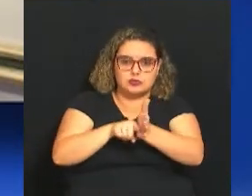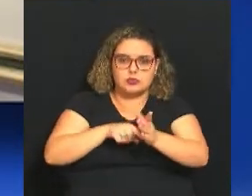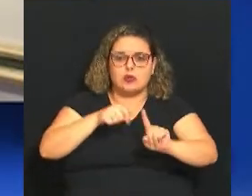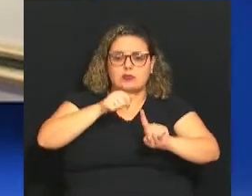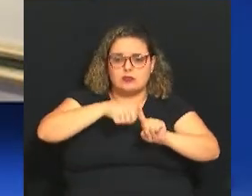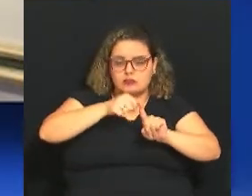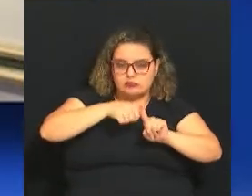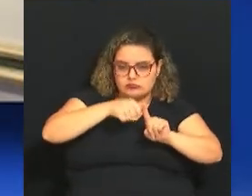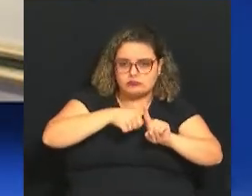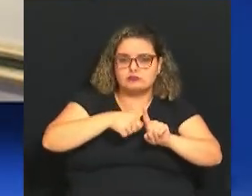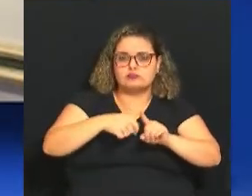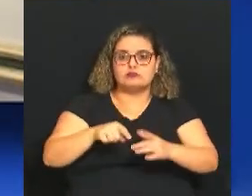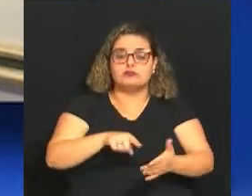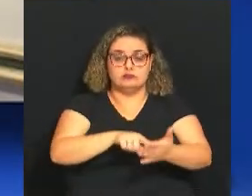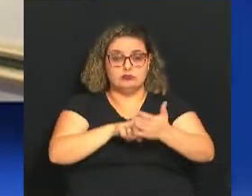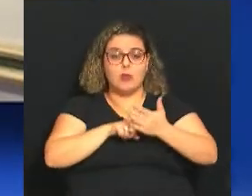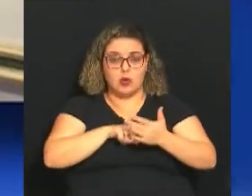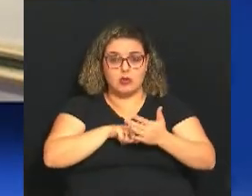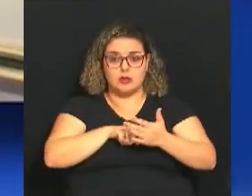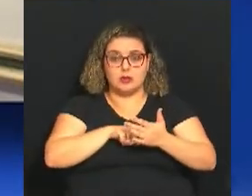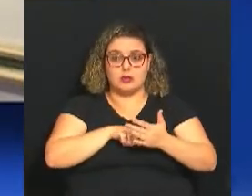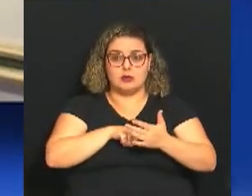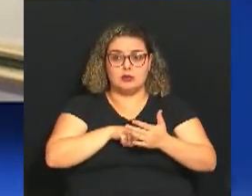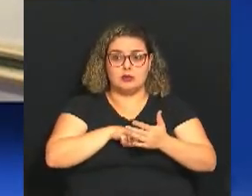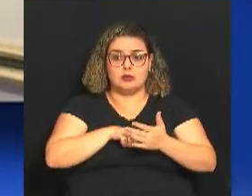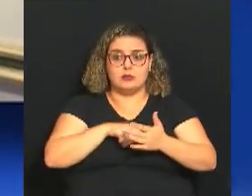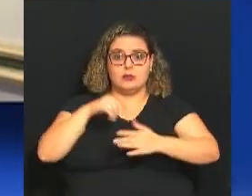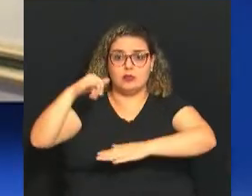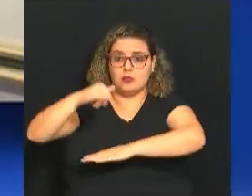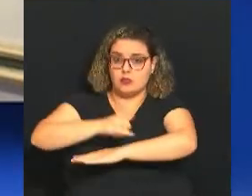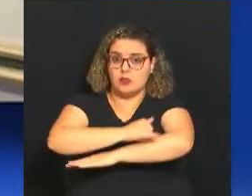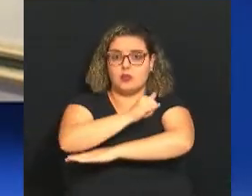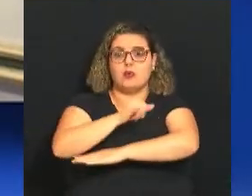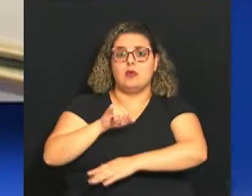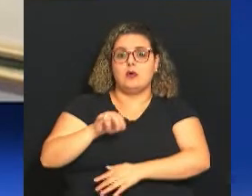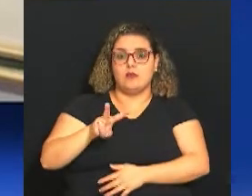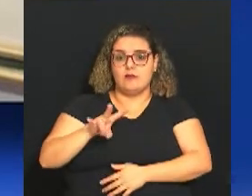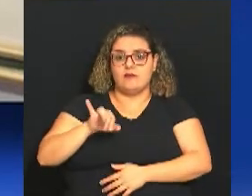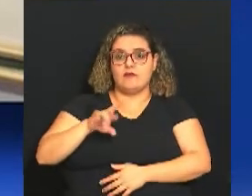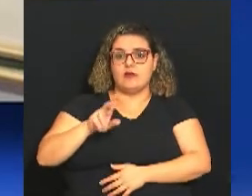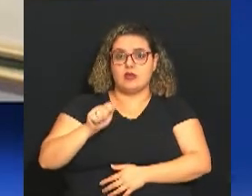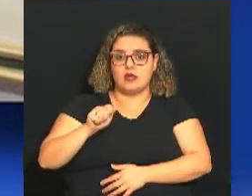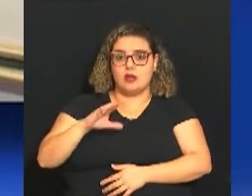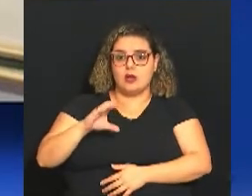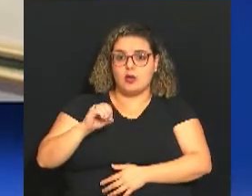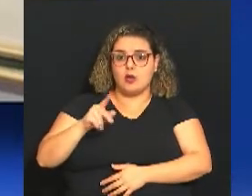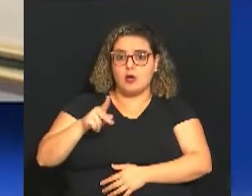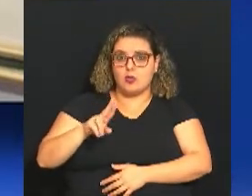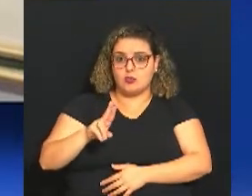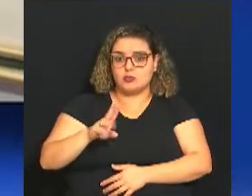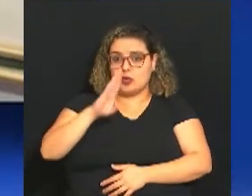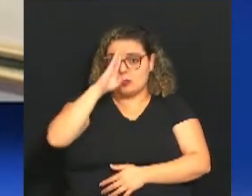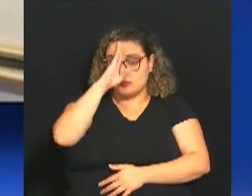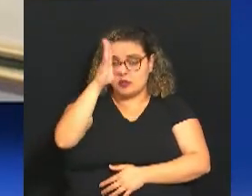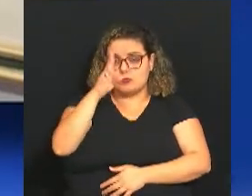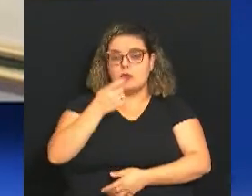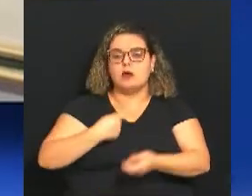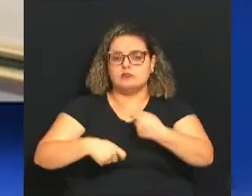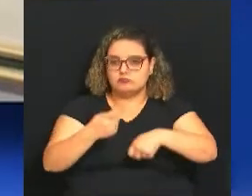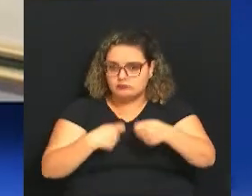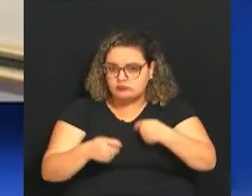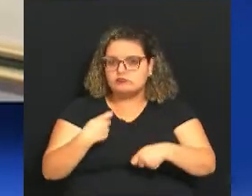CIESP, mostra que o aeroporto de Viracopos tem uma importância fundamental. Ele será o principal indutor econômico da nossa